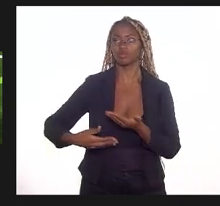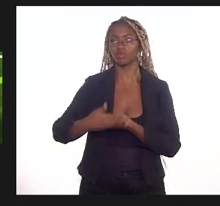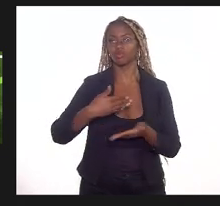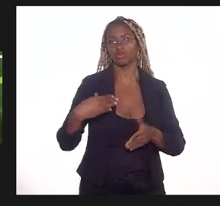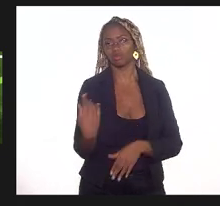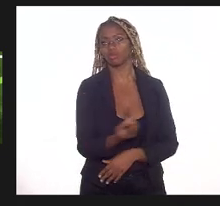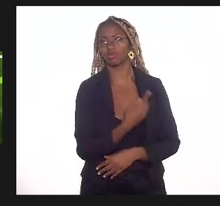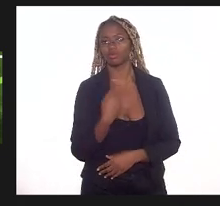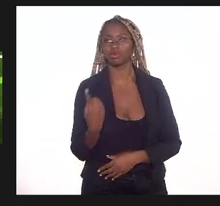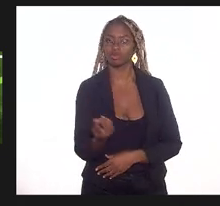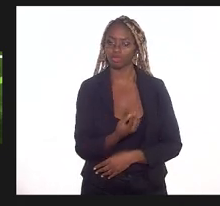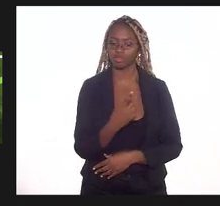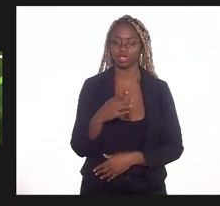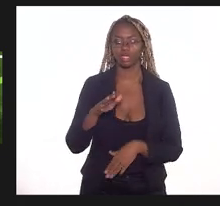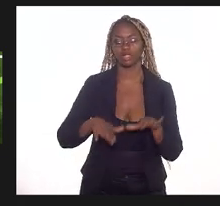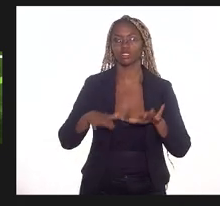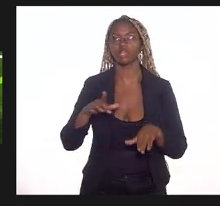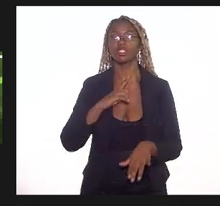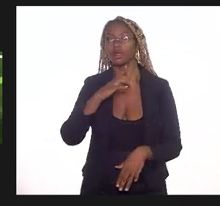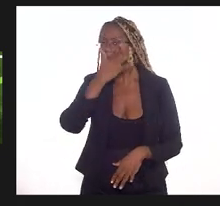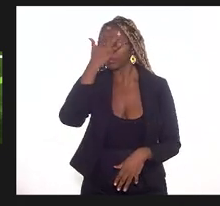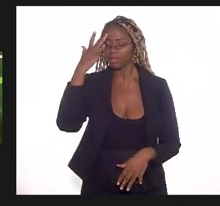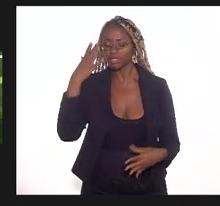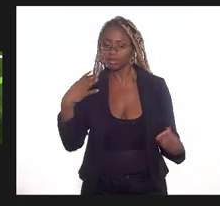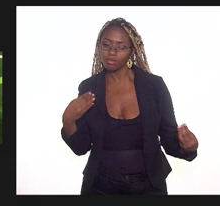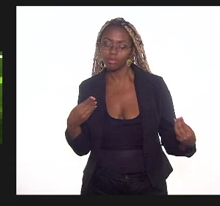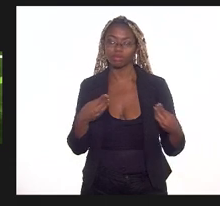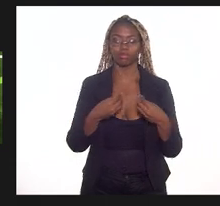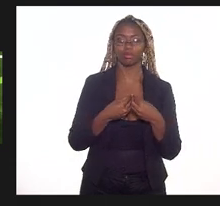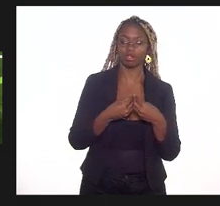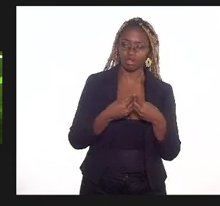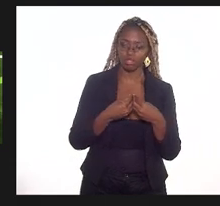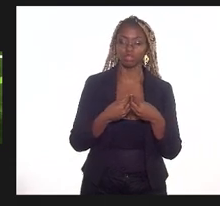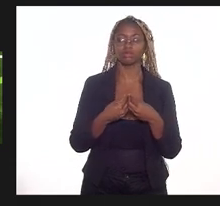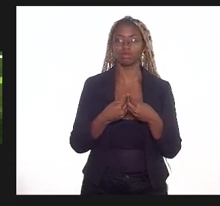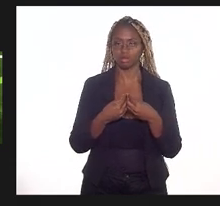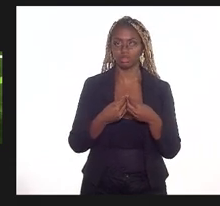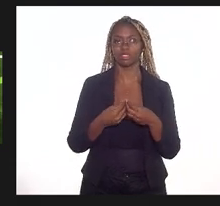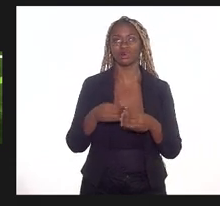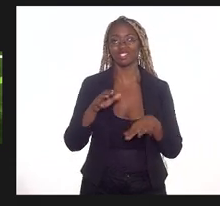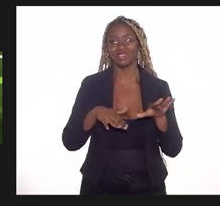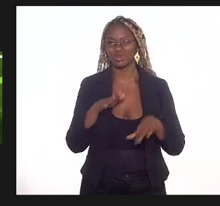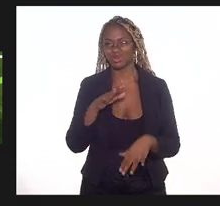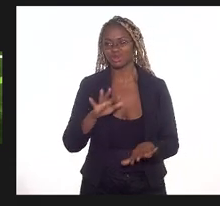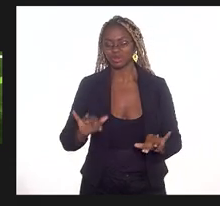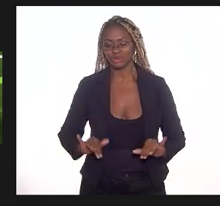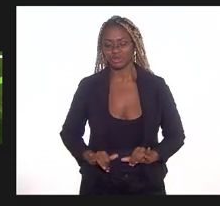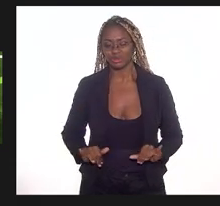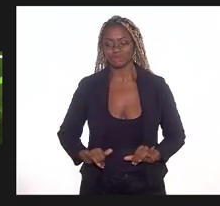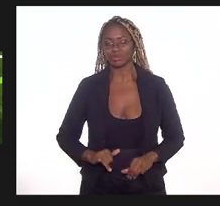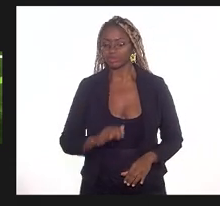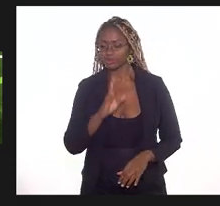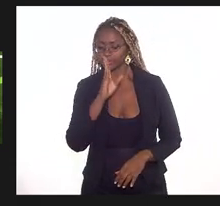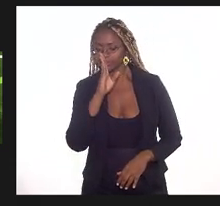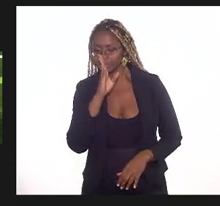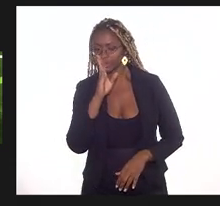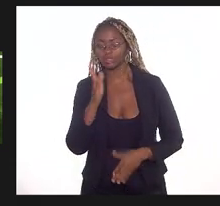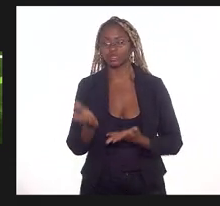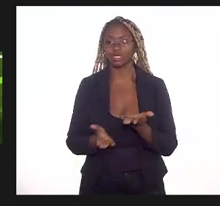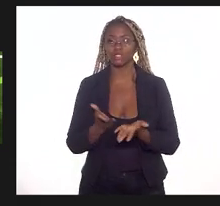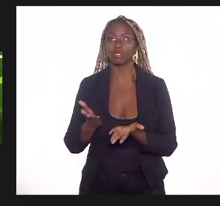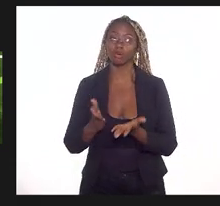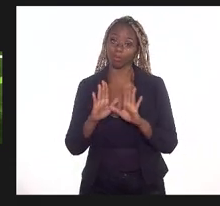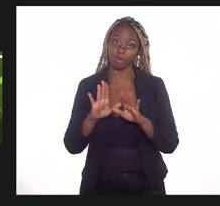gente tem alguém muito próximo que é um raro, que sofre ali calado com o tratamento, mas que é um